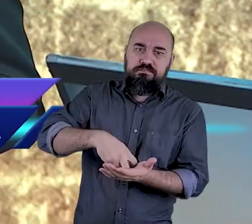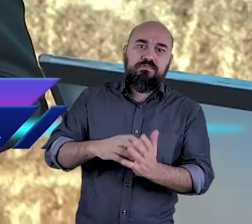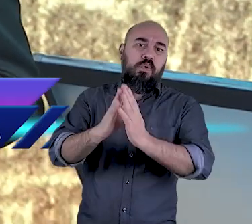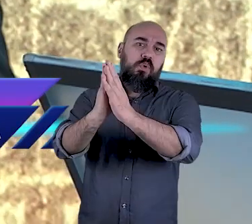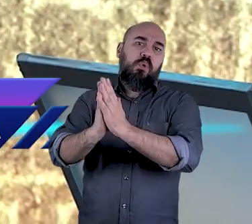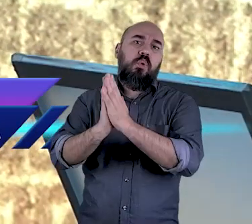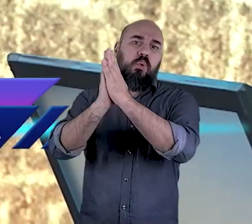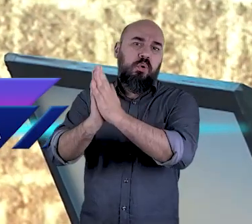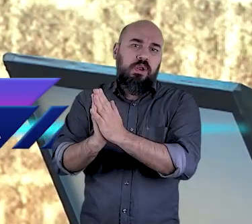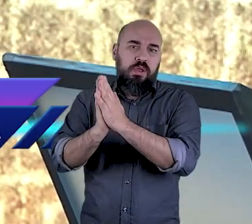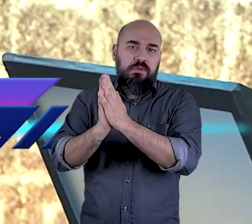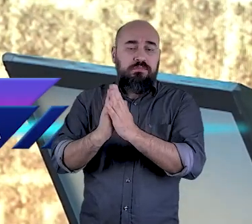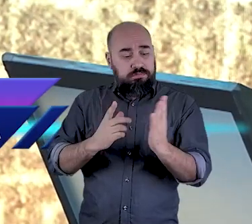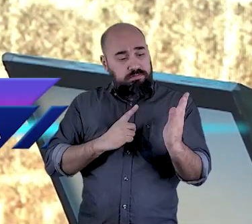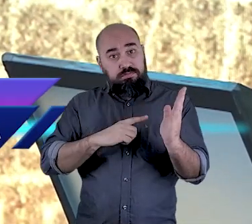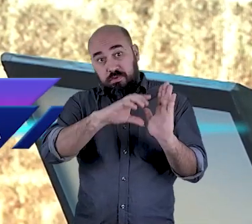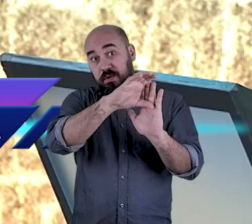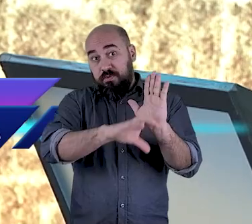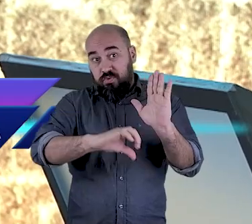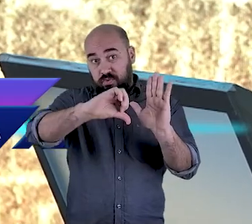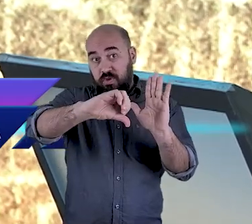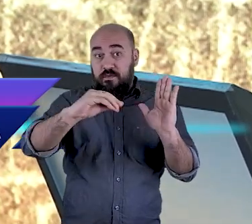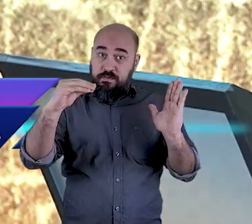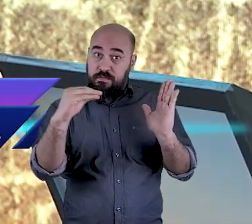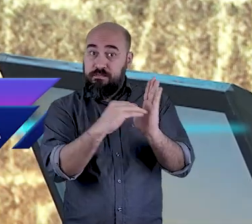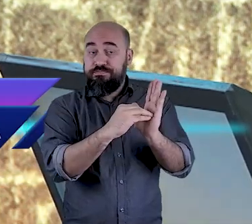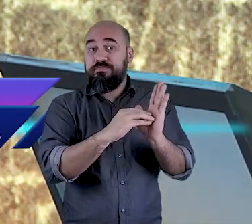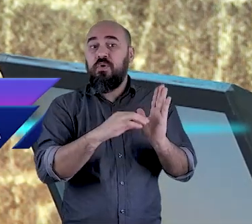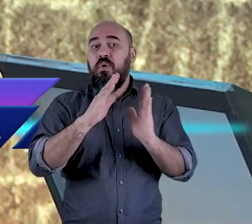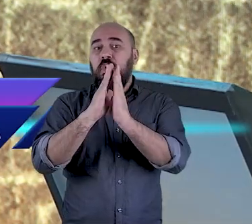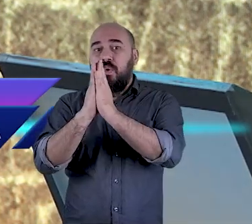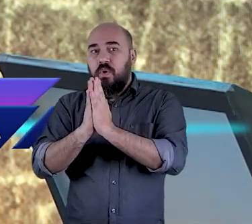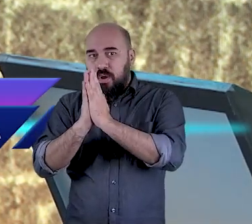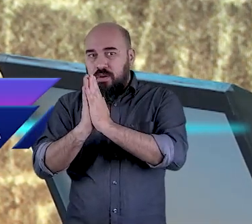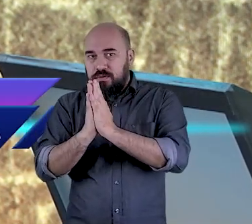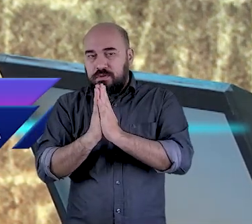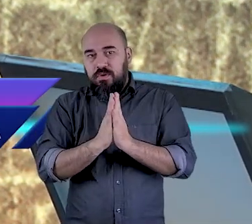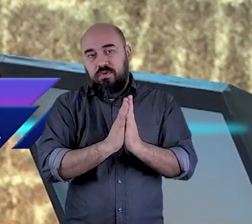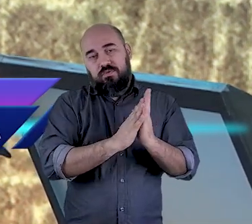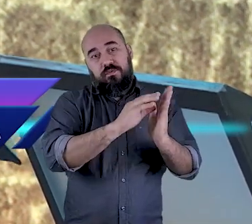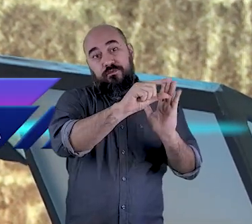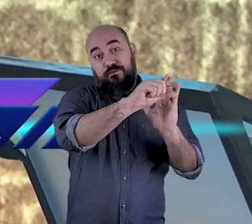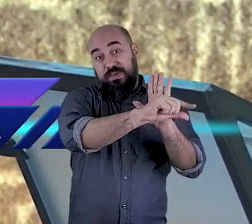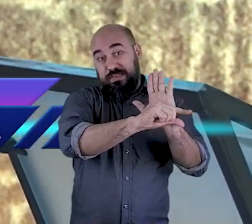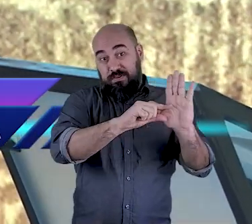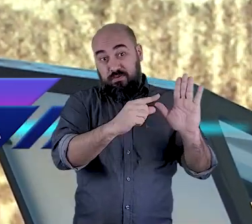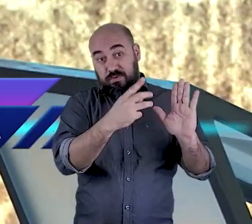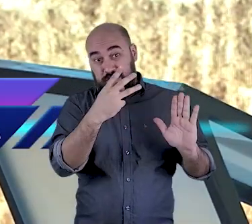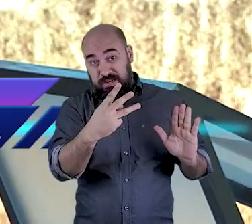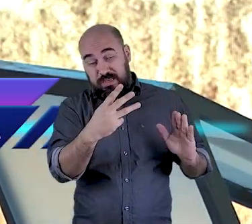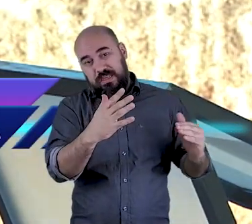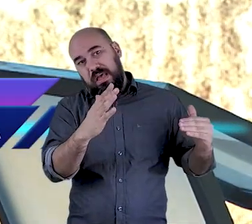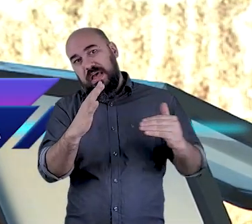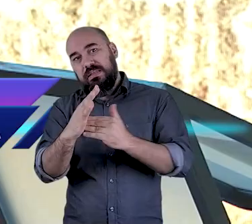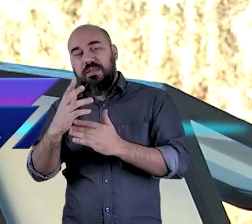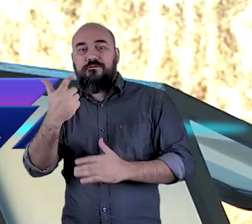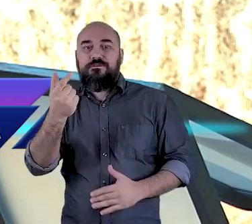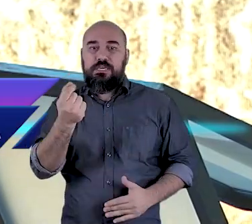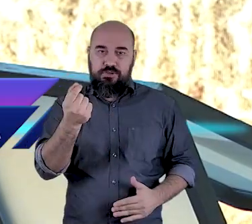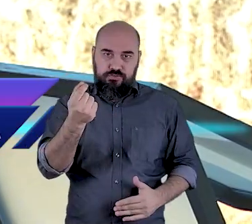Daniel está registrada aqui no capítulo 9 e vai dos Versículos 3 até o Versículo